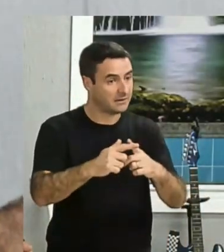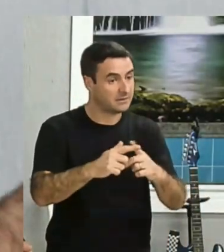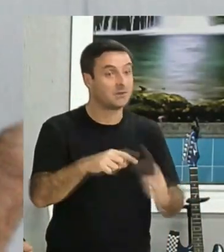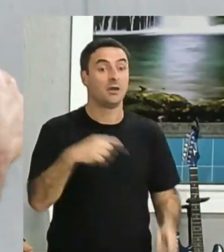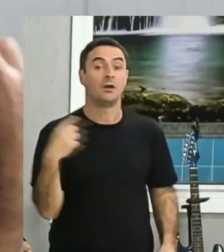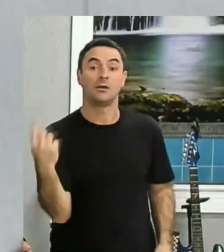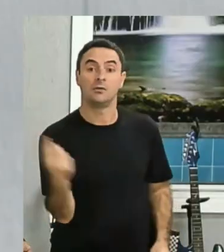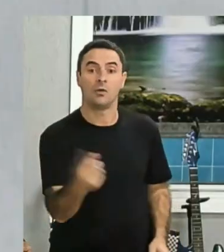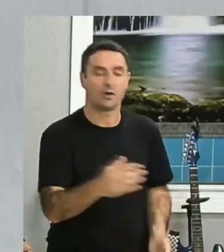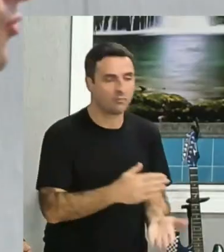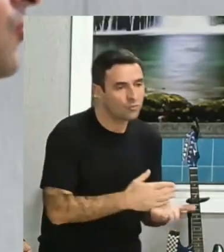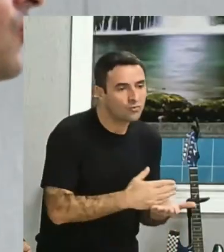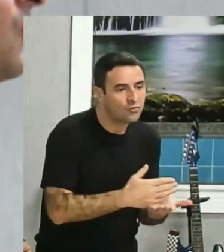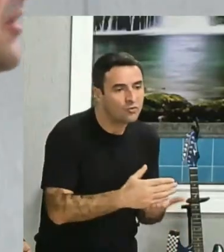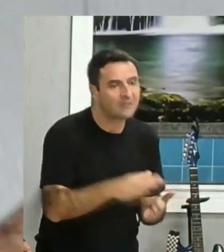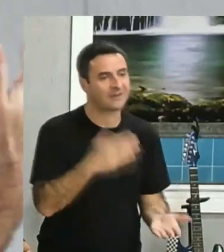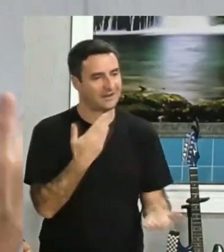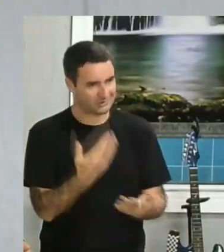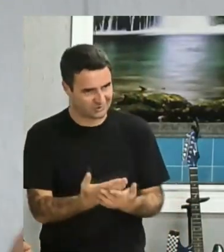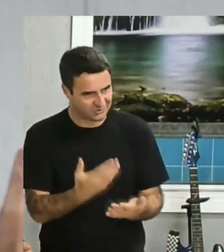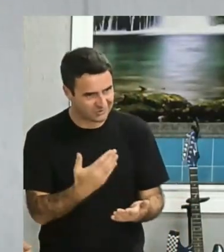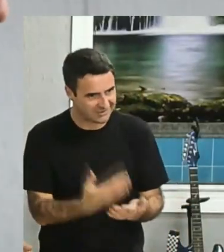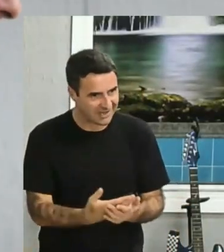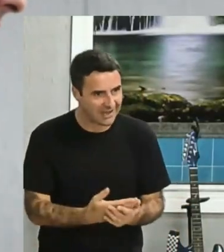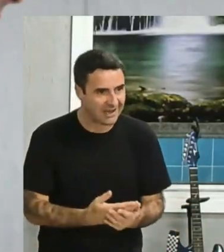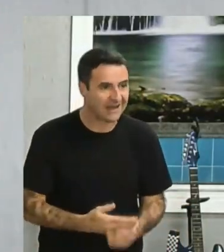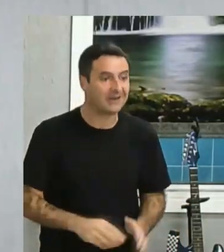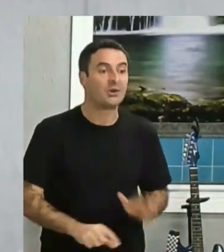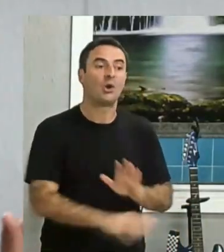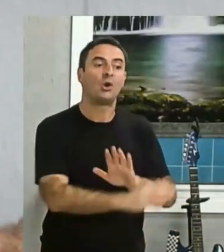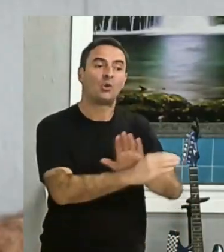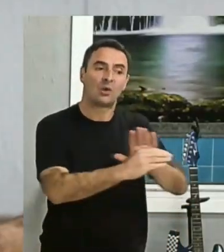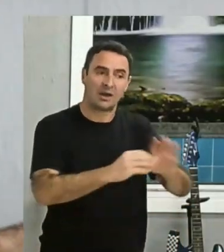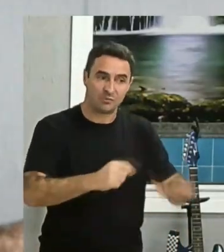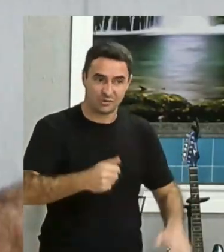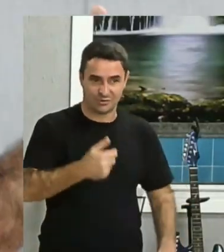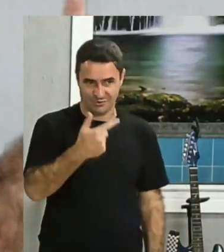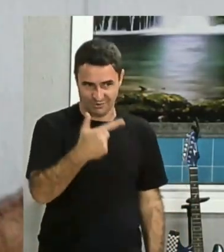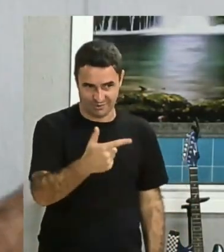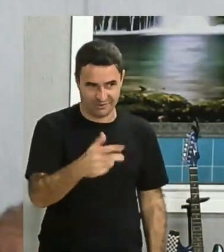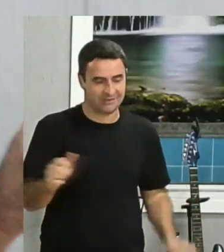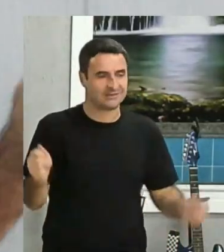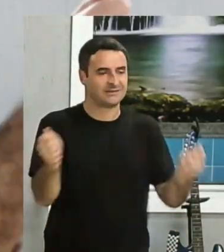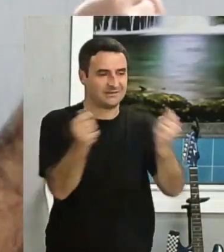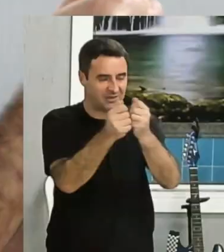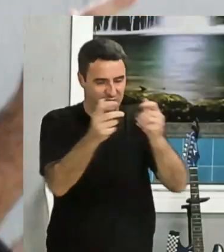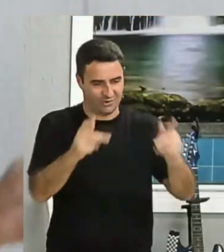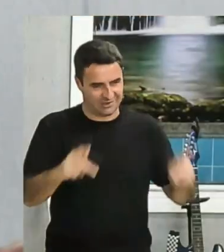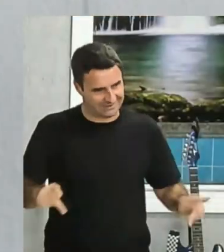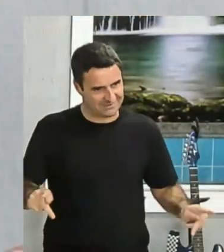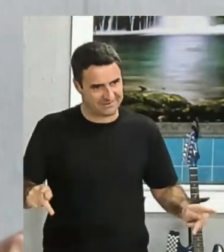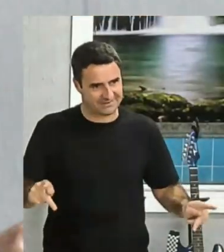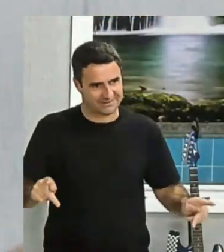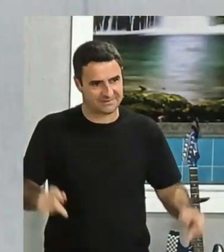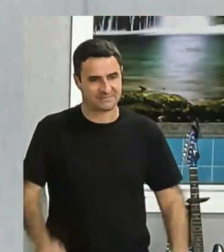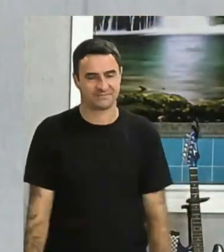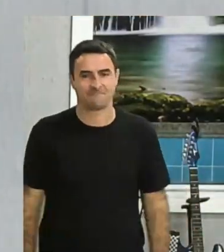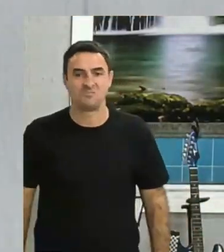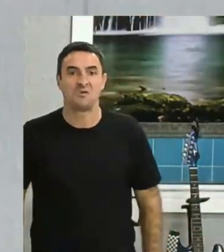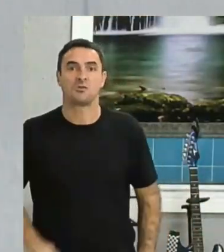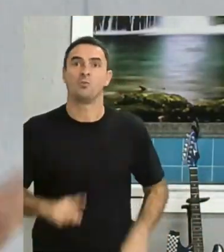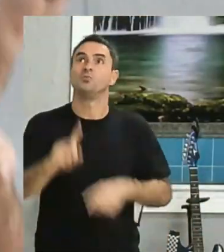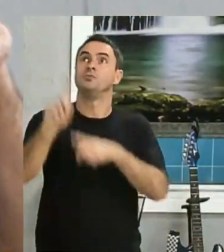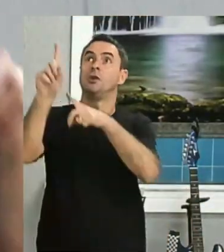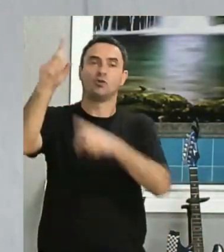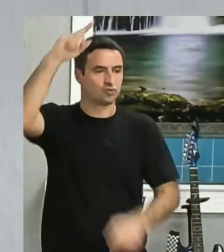partir do capítulo 2 de Apocalipse. Muito bem, então há uma ordem